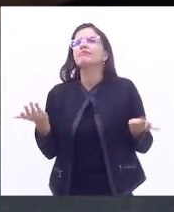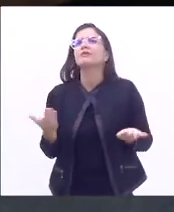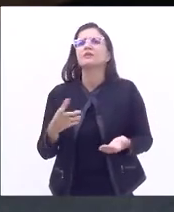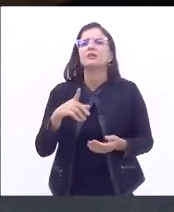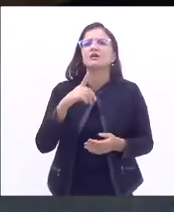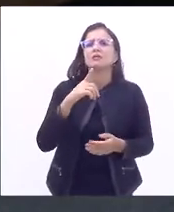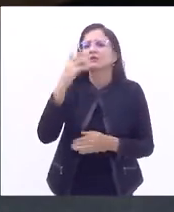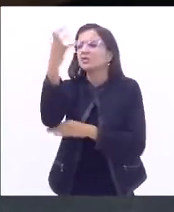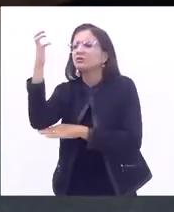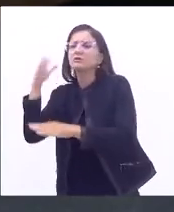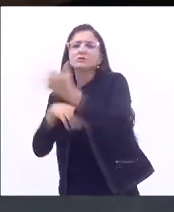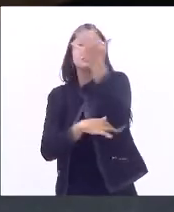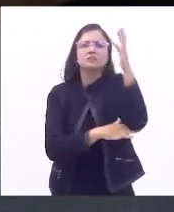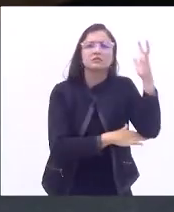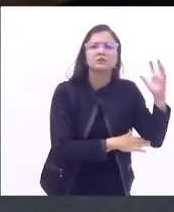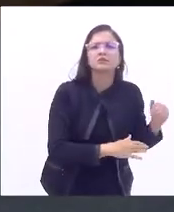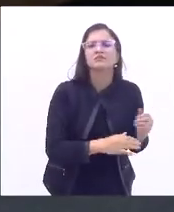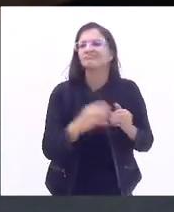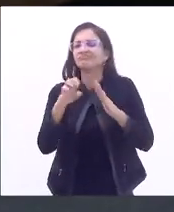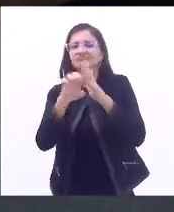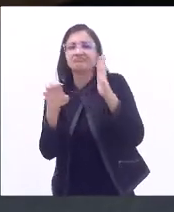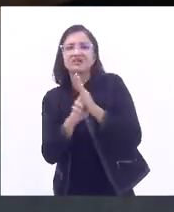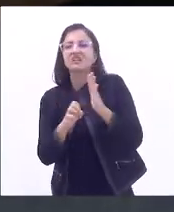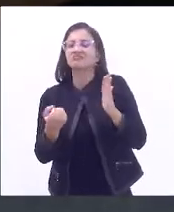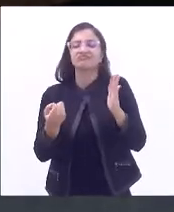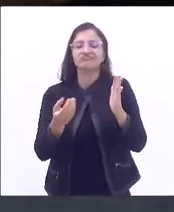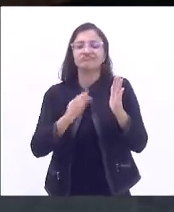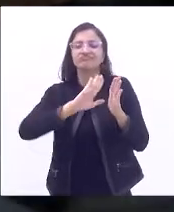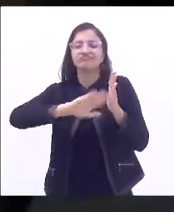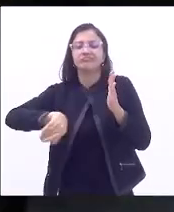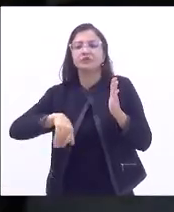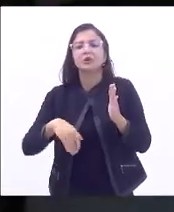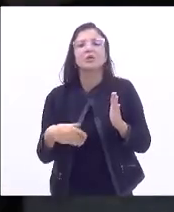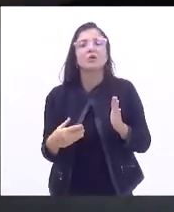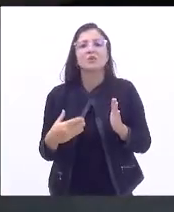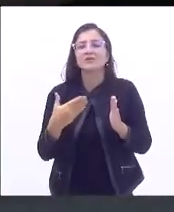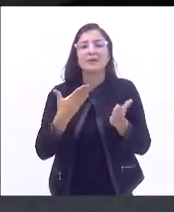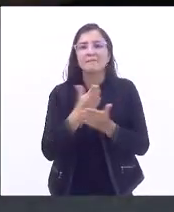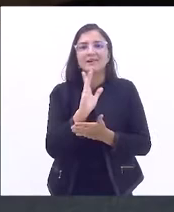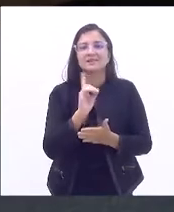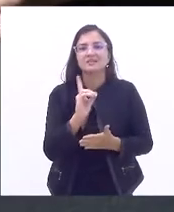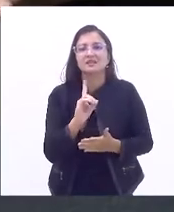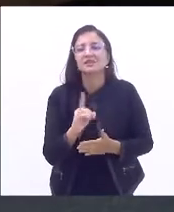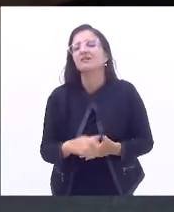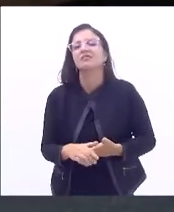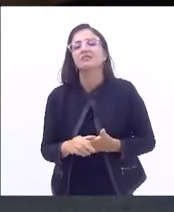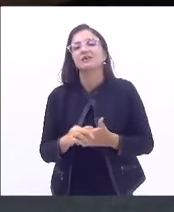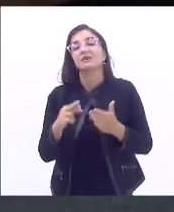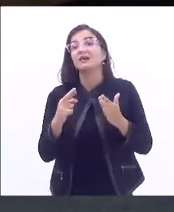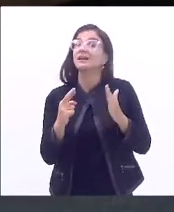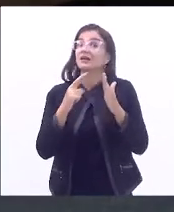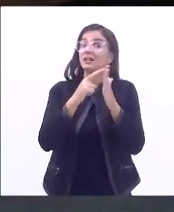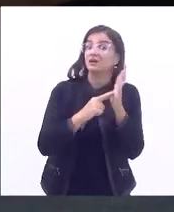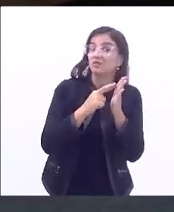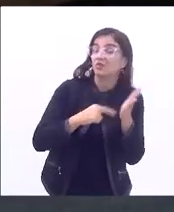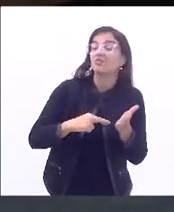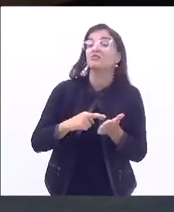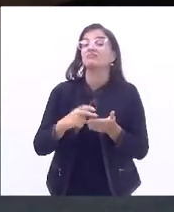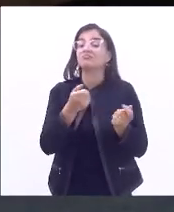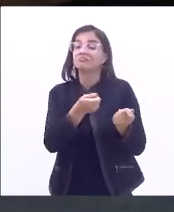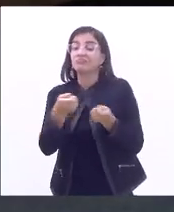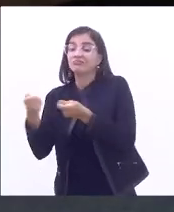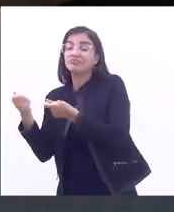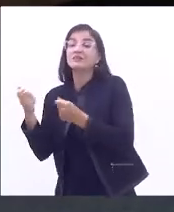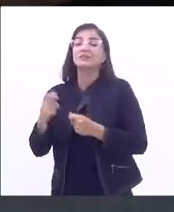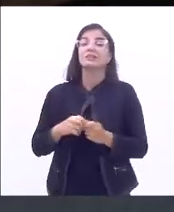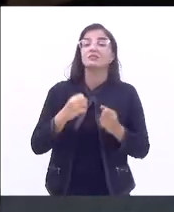impacto orçamentário, a emenda foi rejeitada, para garantir que houvesse a apresentação de relatório regular, para que o Poder Executivo pudesse